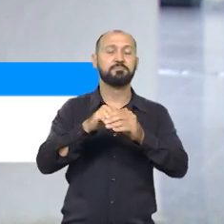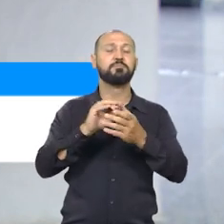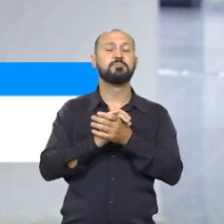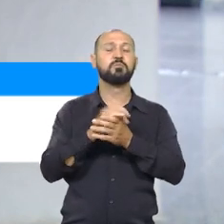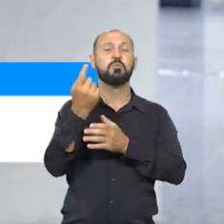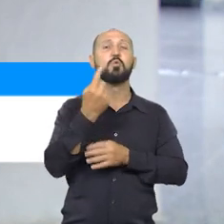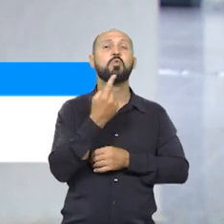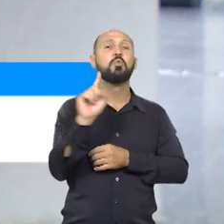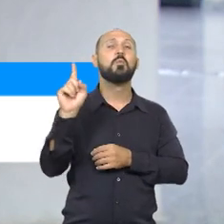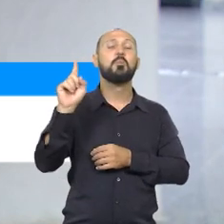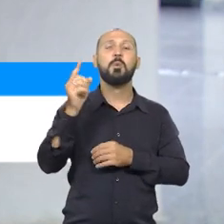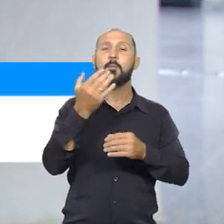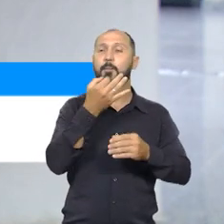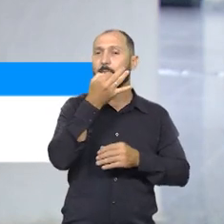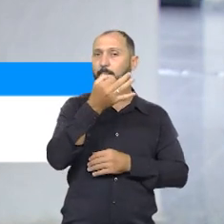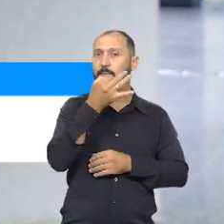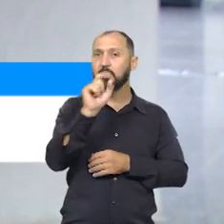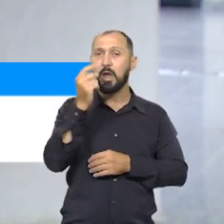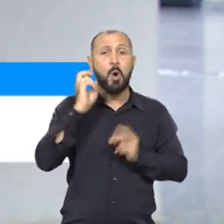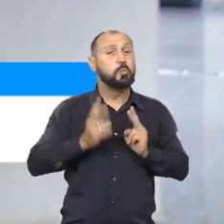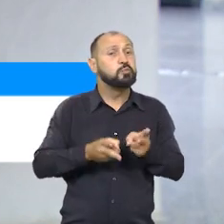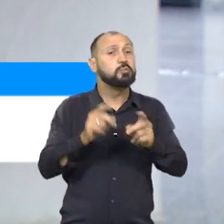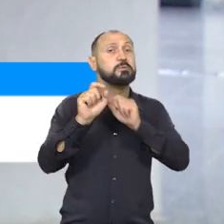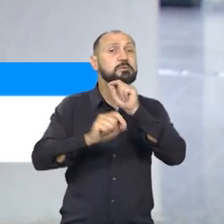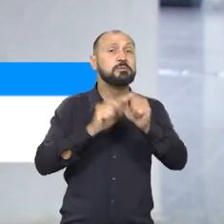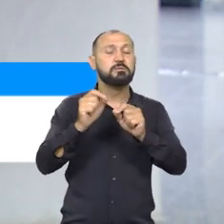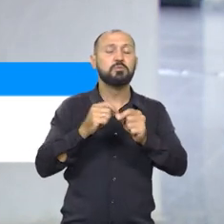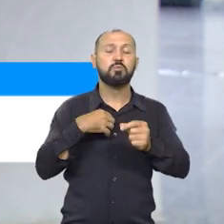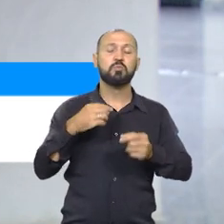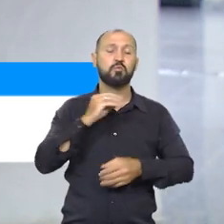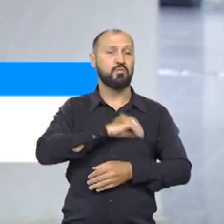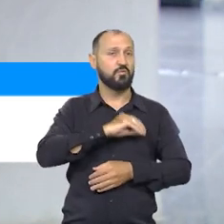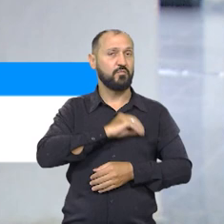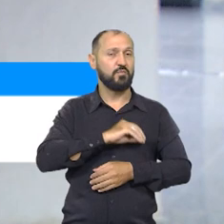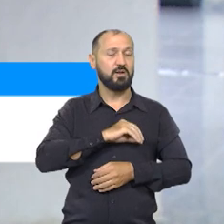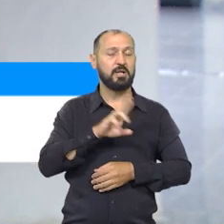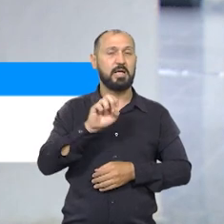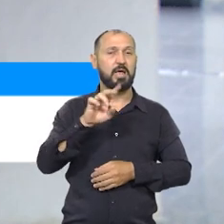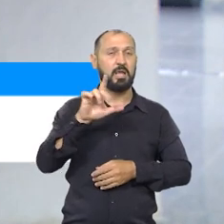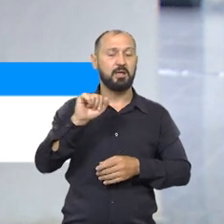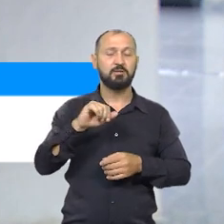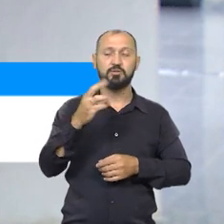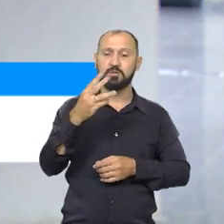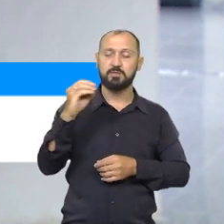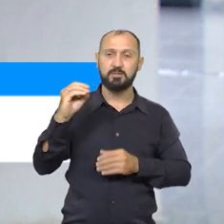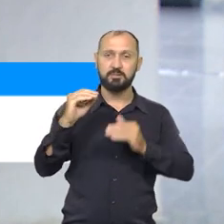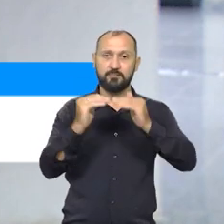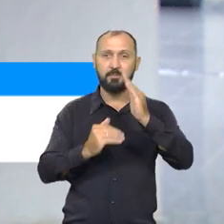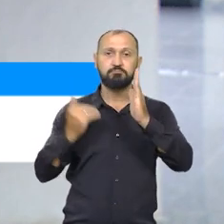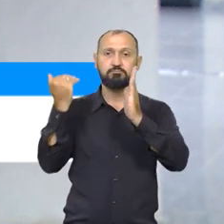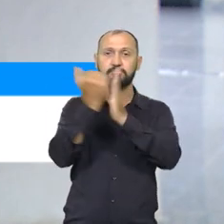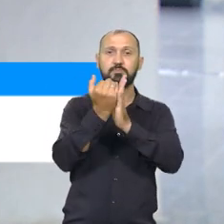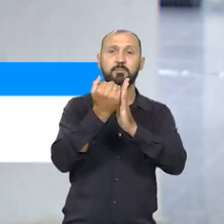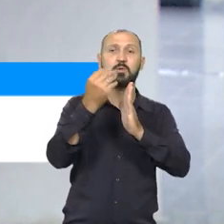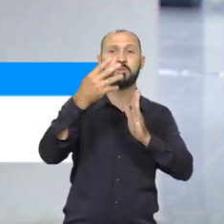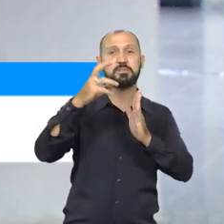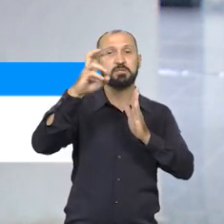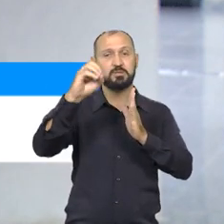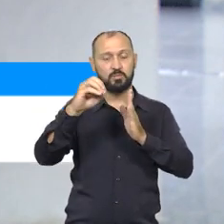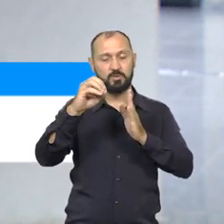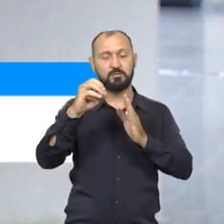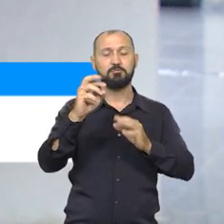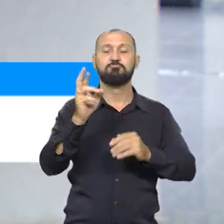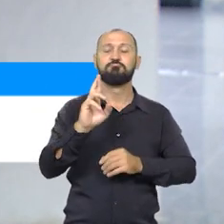entre algumas de suas propostas se destacam a continuidade do vale renda que de r$ 300 vai subir